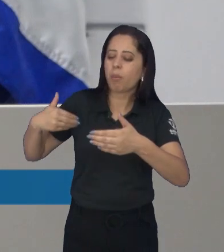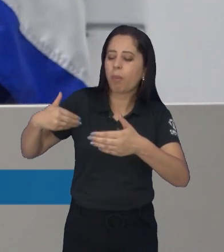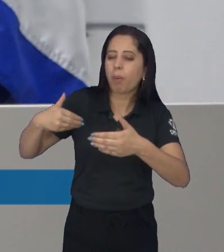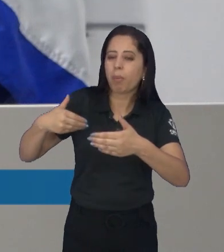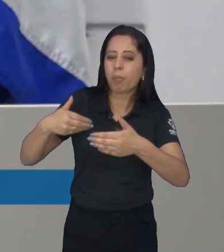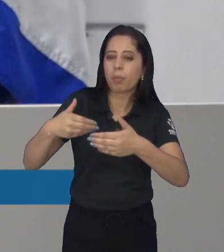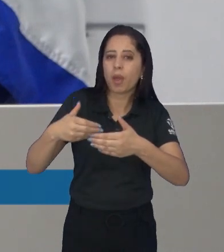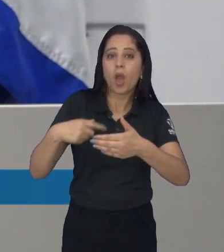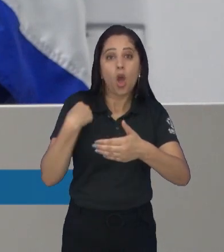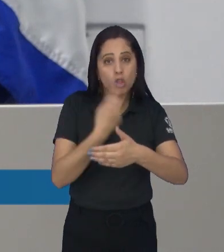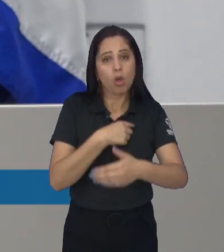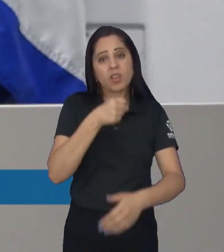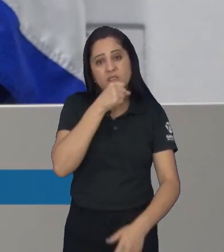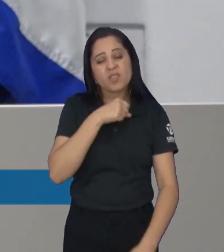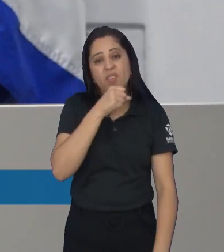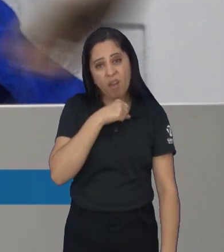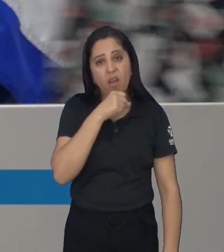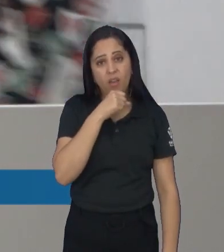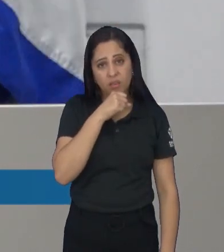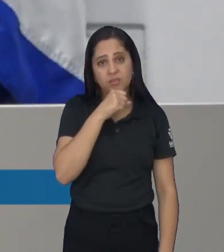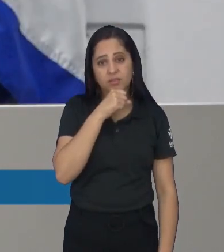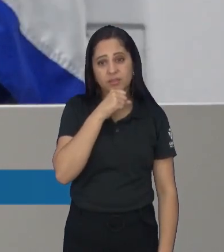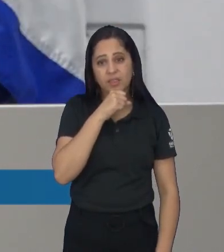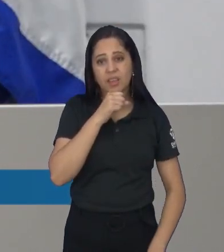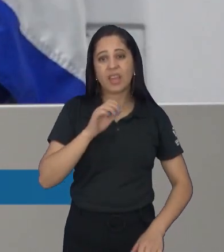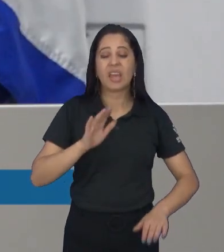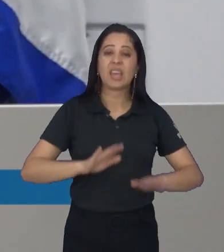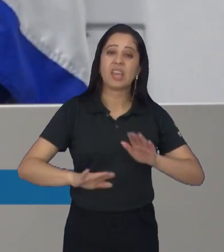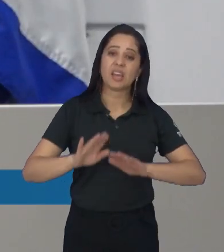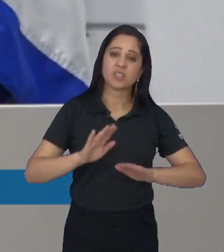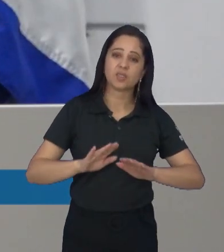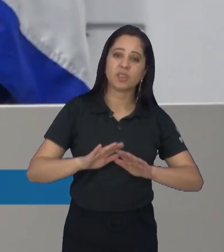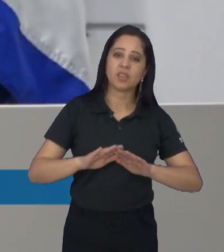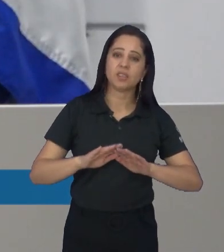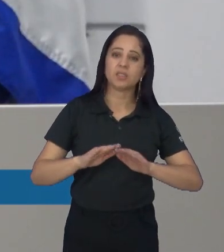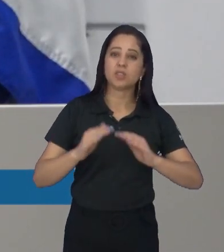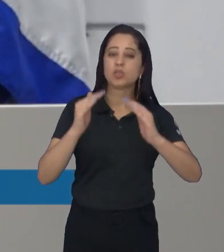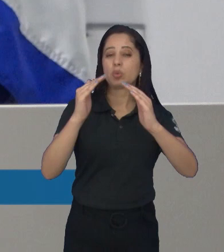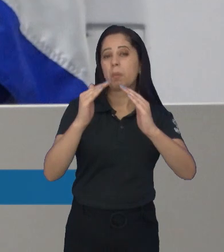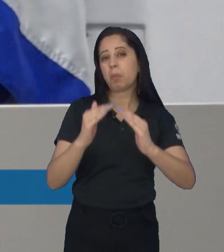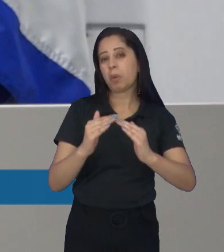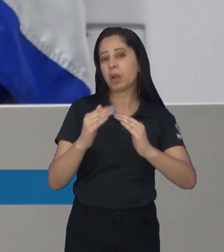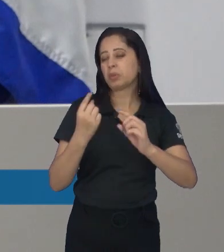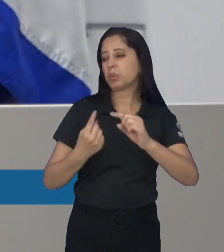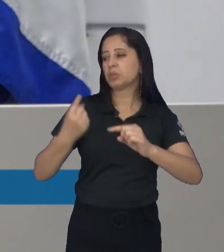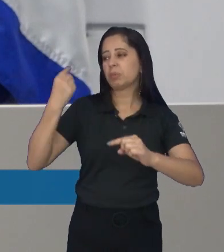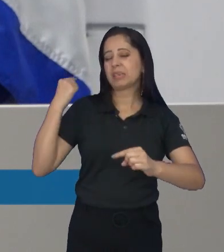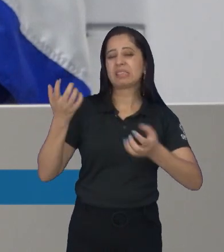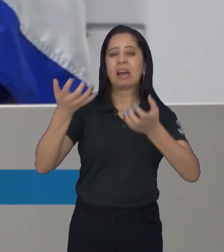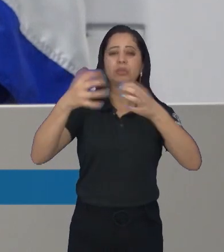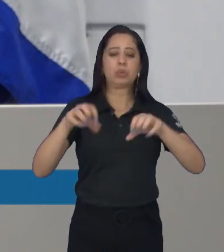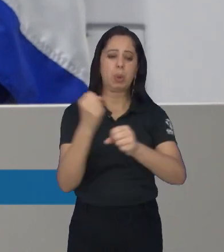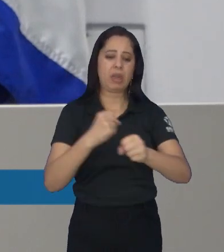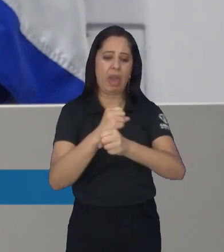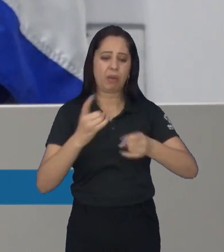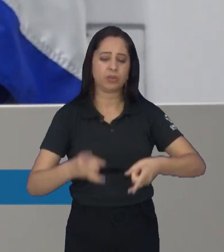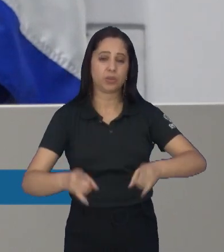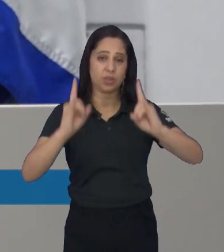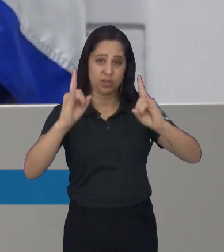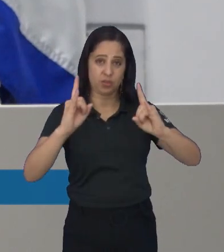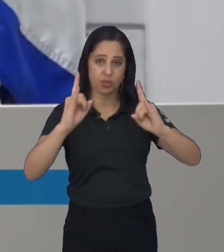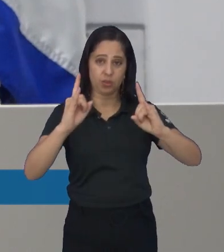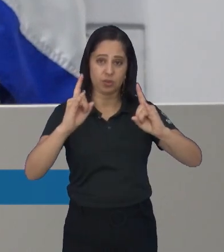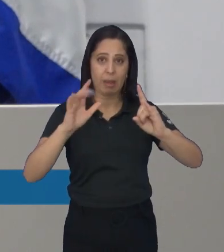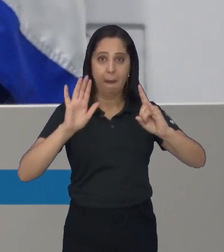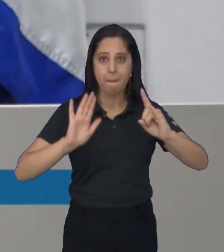como nós vamos envelhecendo e muitas vezes os moradores iniciais eles vão e os seus filhos herdeiros ficam e muitas vezes aqueles Imóveis